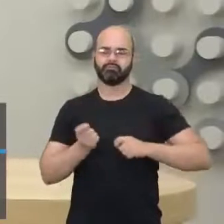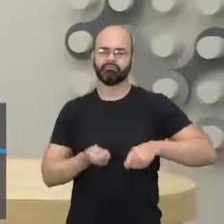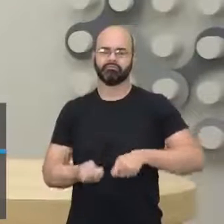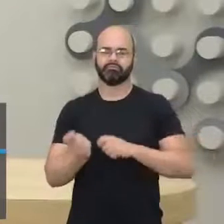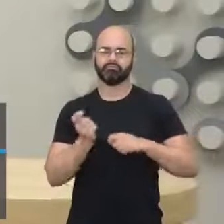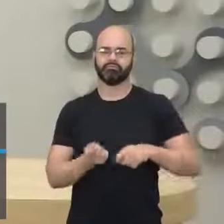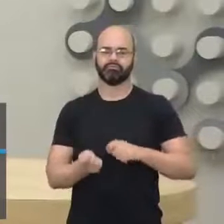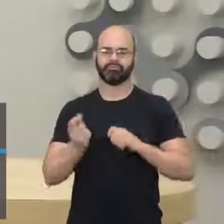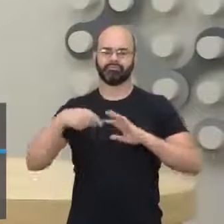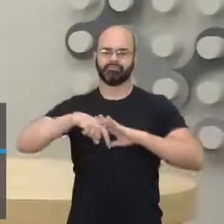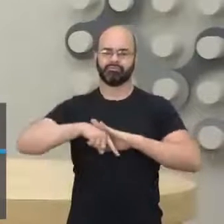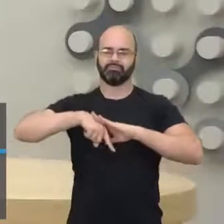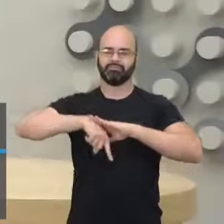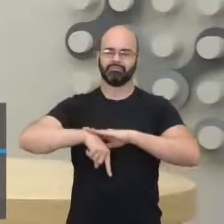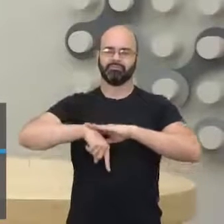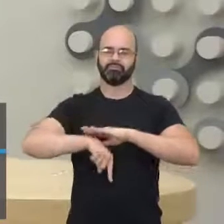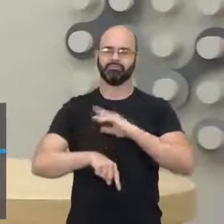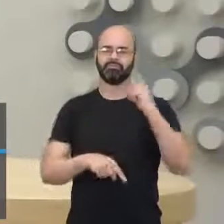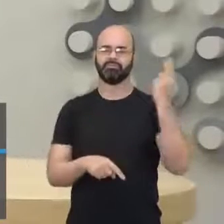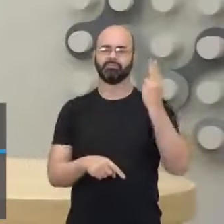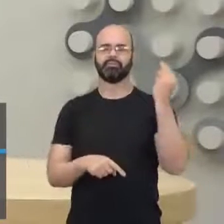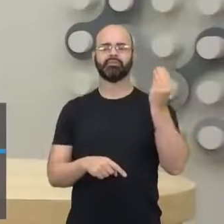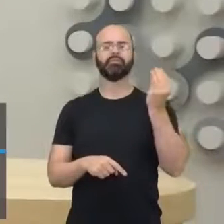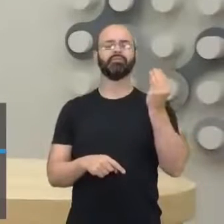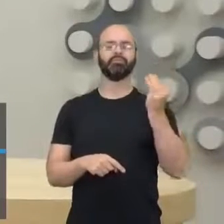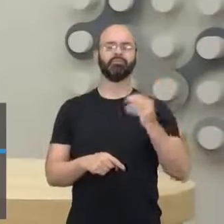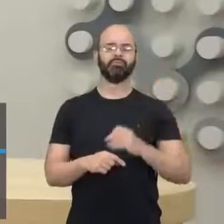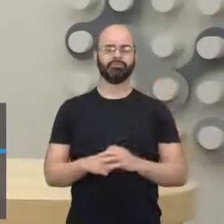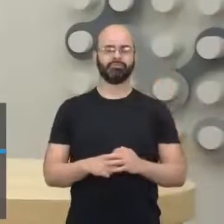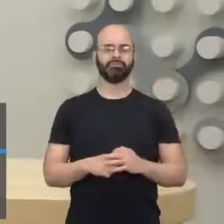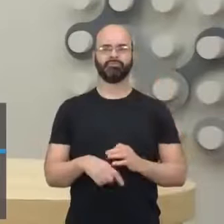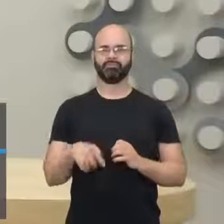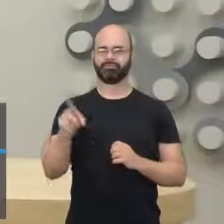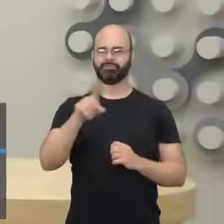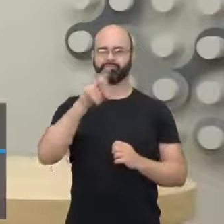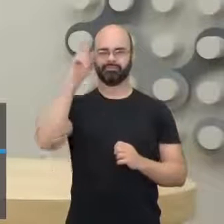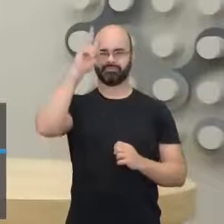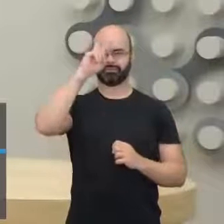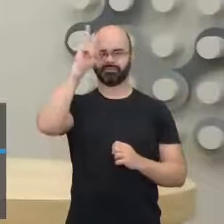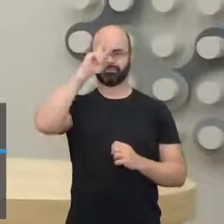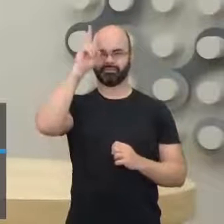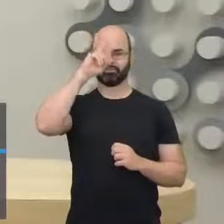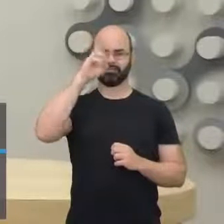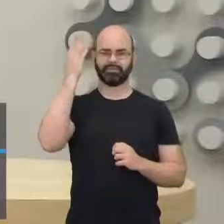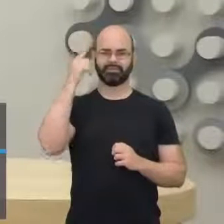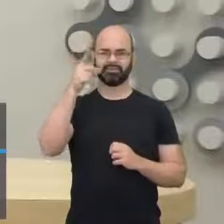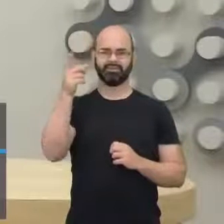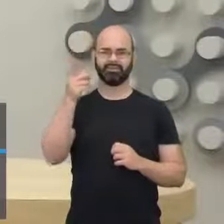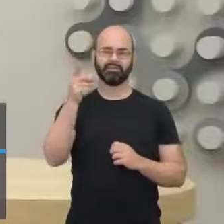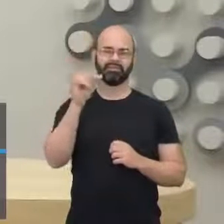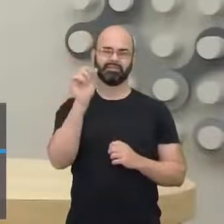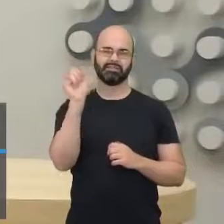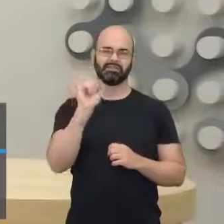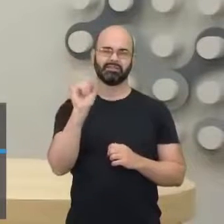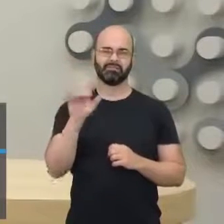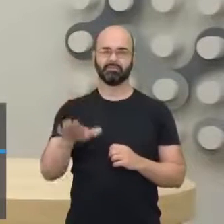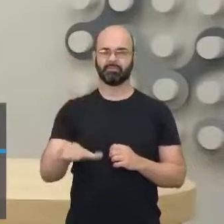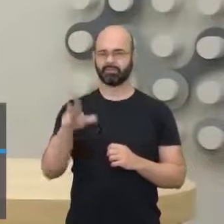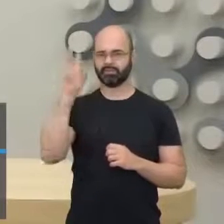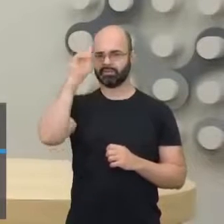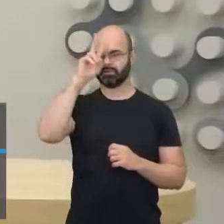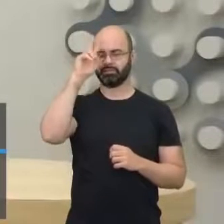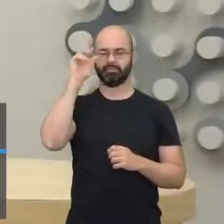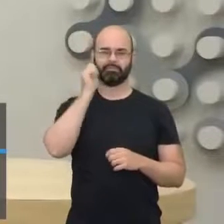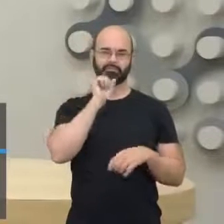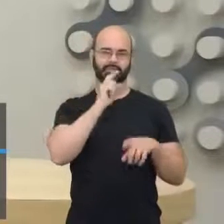ó, tem uma coisa interessante. Vocês lembram lá, quando a mamãe, né, estava grávida, ou principalmente quem tem irmãozinho menor, né? Aí a mamãe